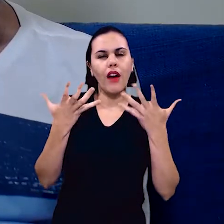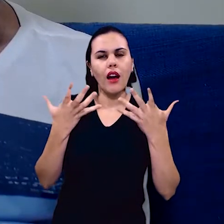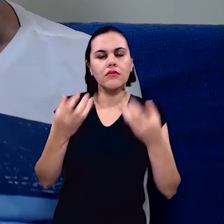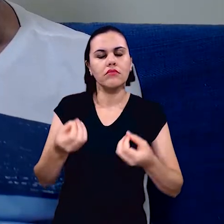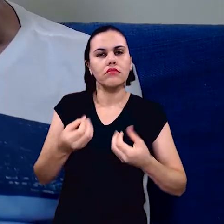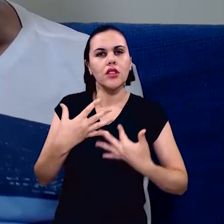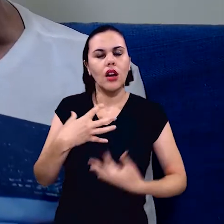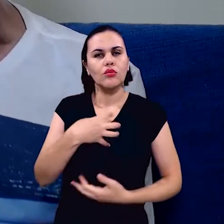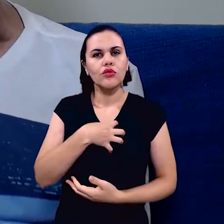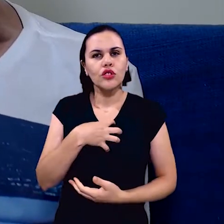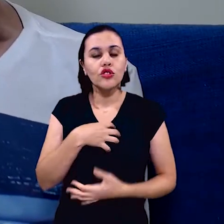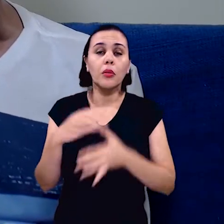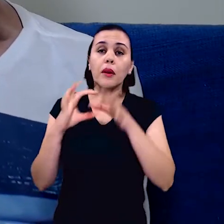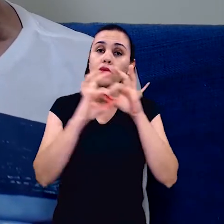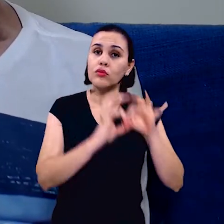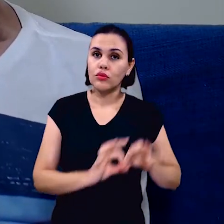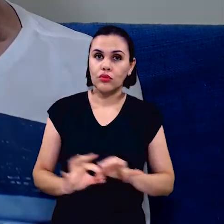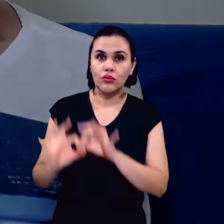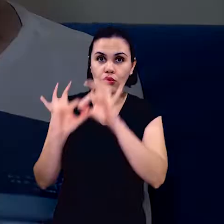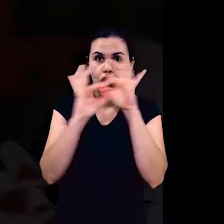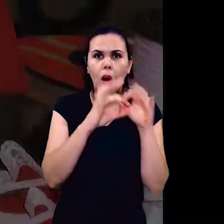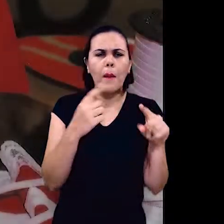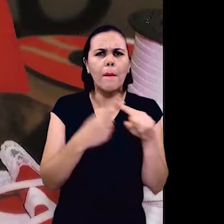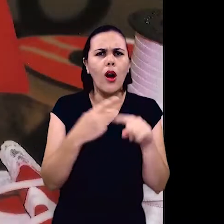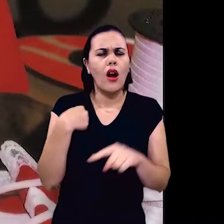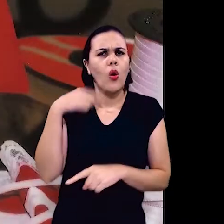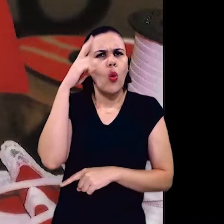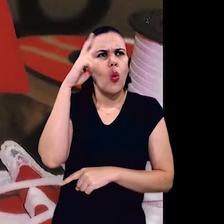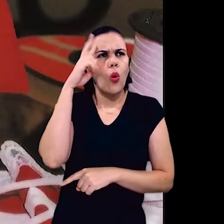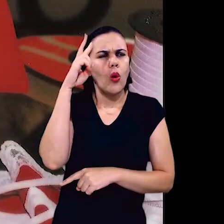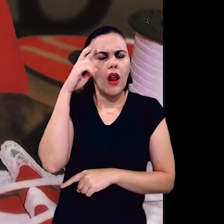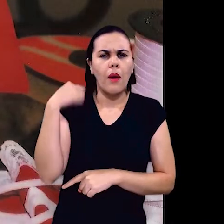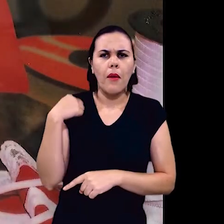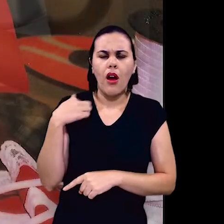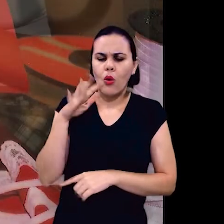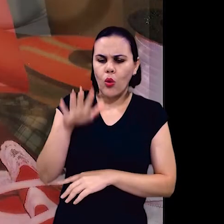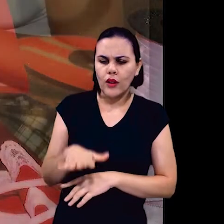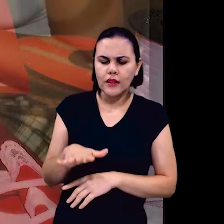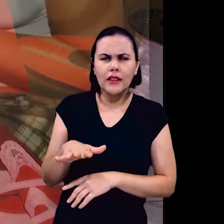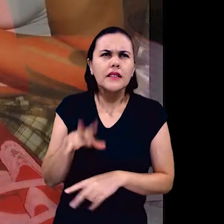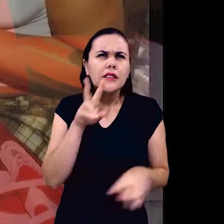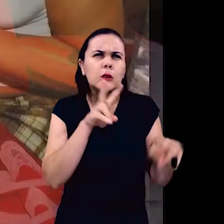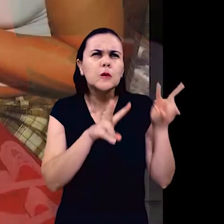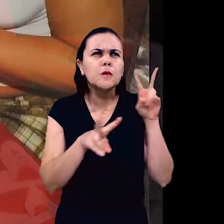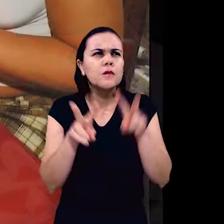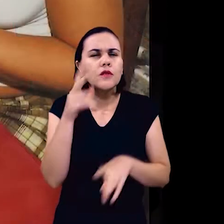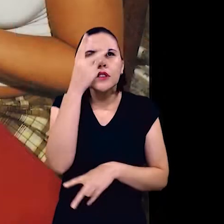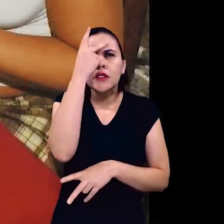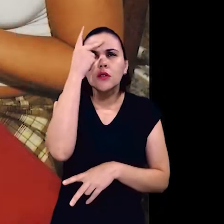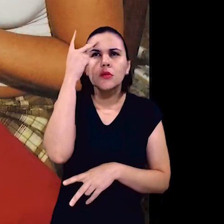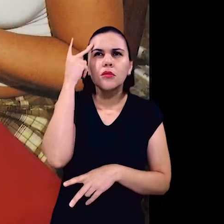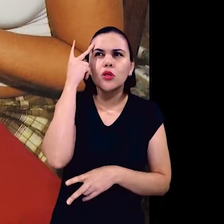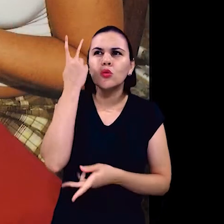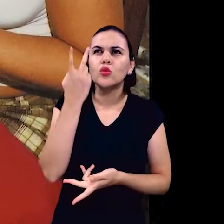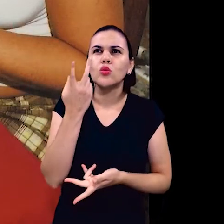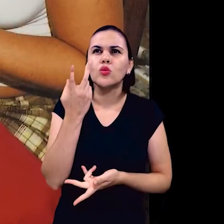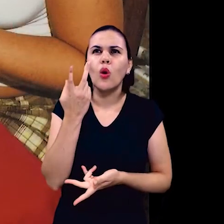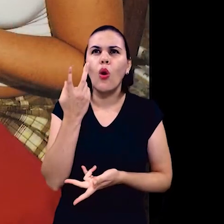assim, um sentimento de união muito grande, né? Porque eu lembro que eu era pequeno e eu via as